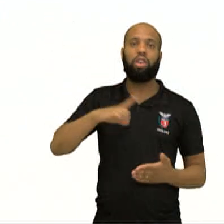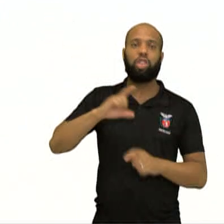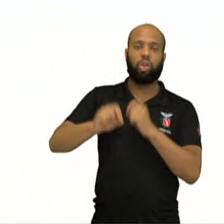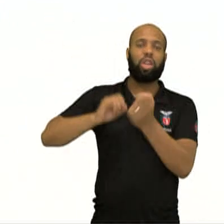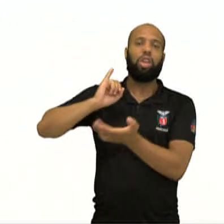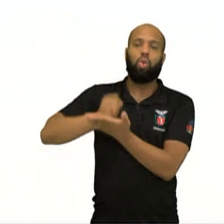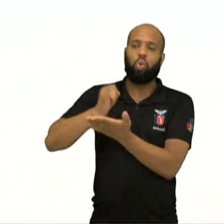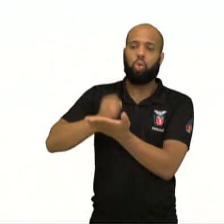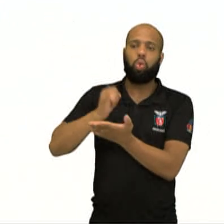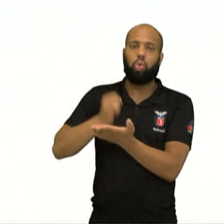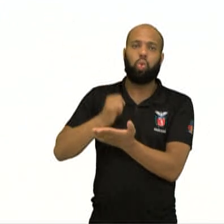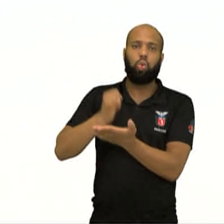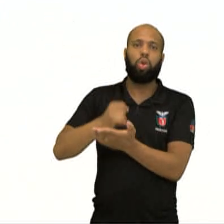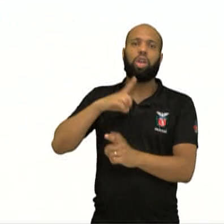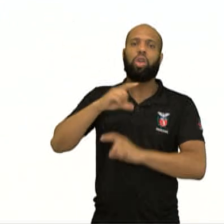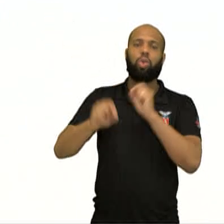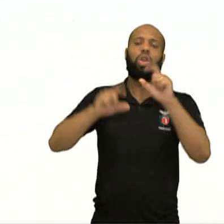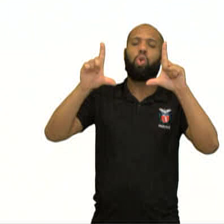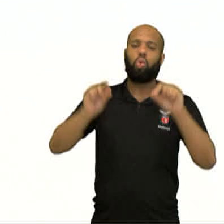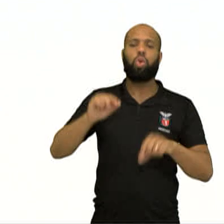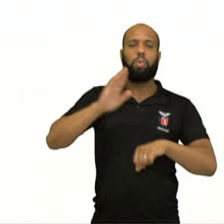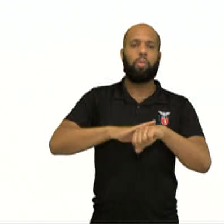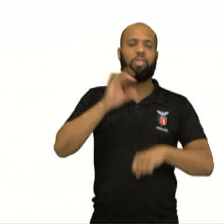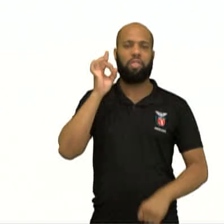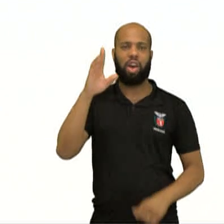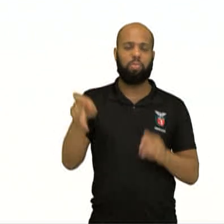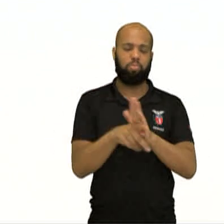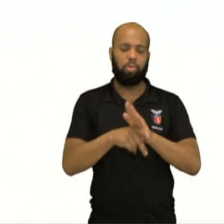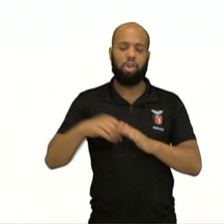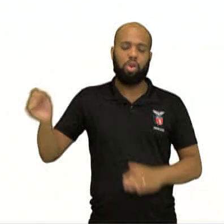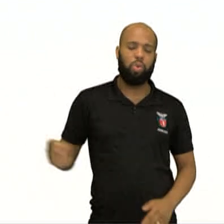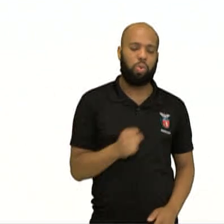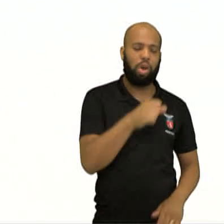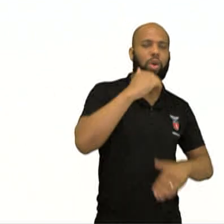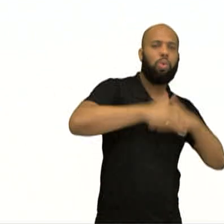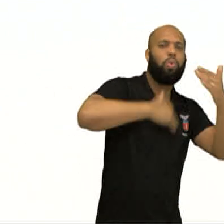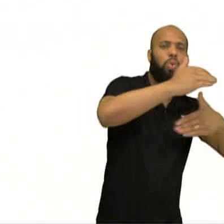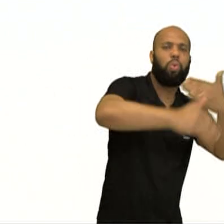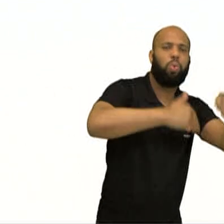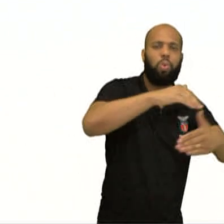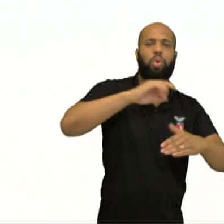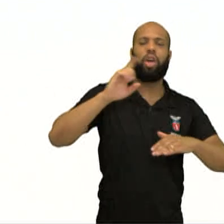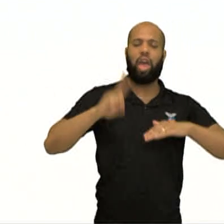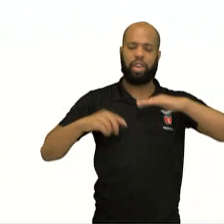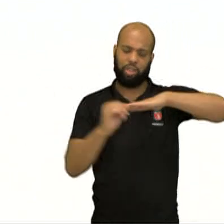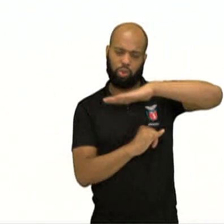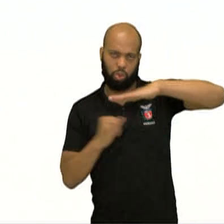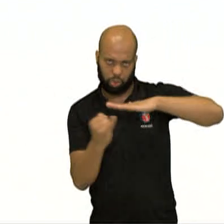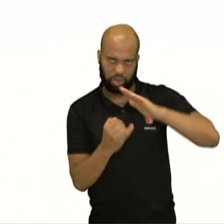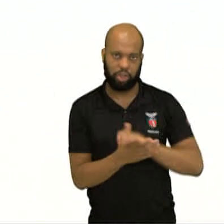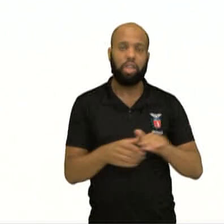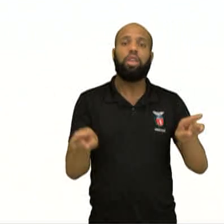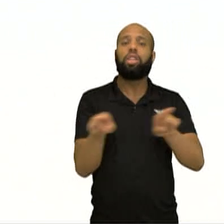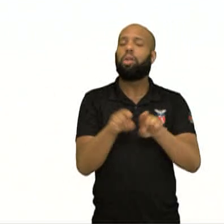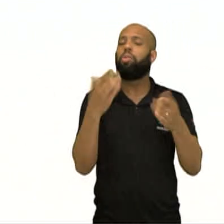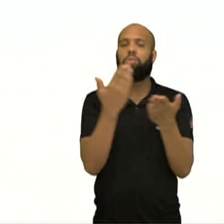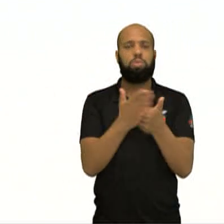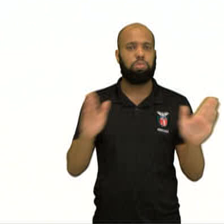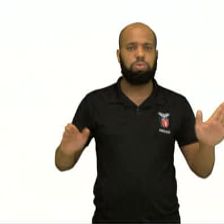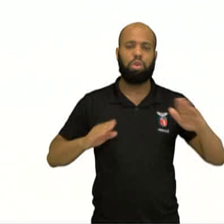super reduzidos para facilitar, então, que as indústrias se desenvolvessem. Acabou com os